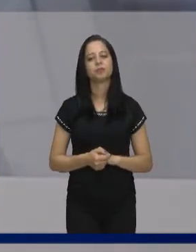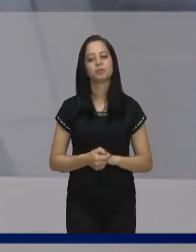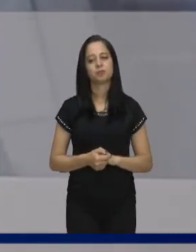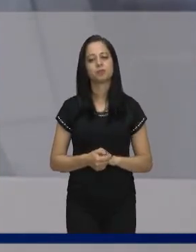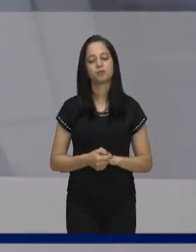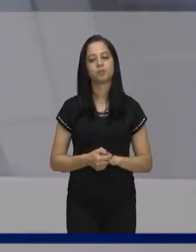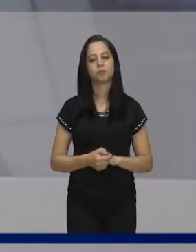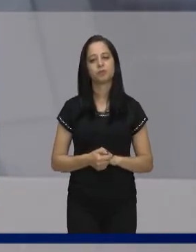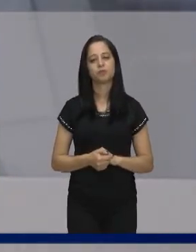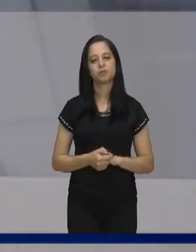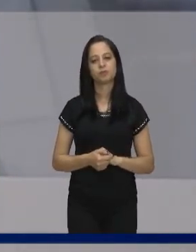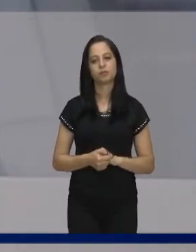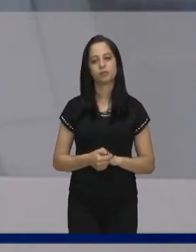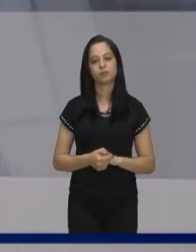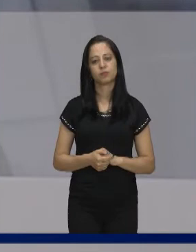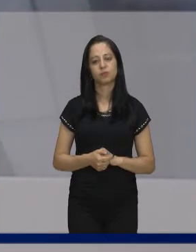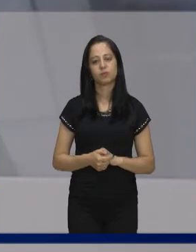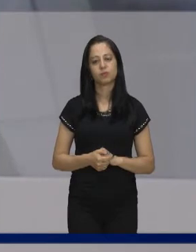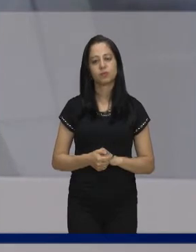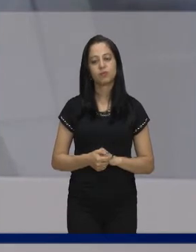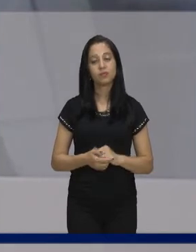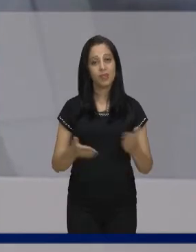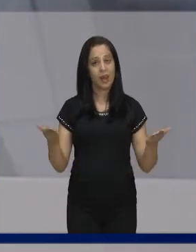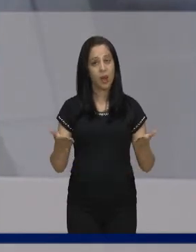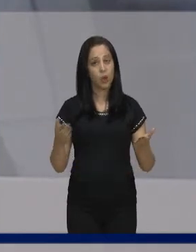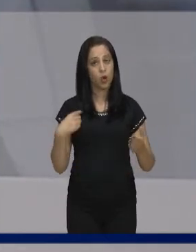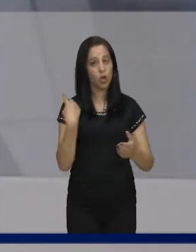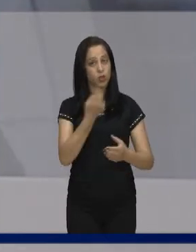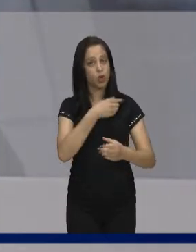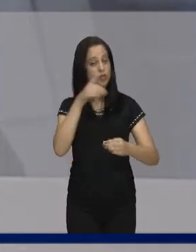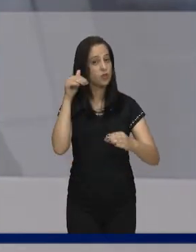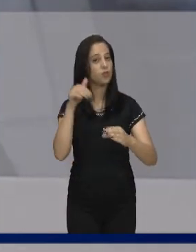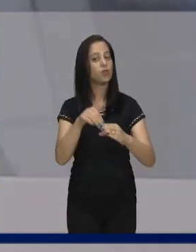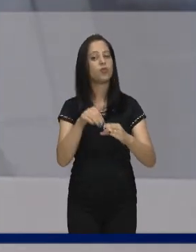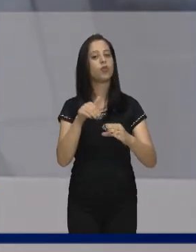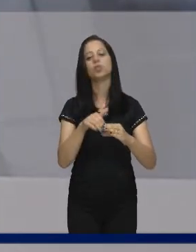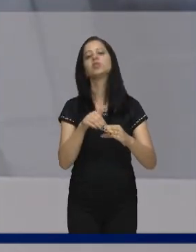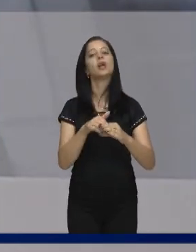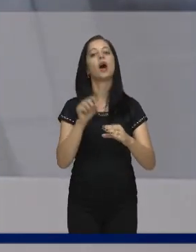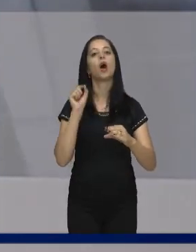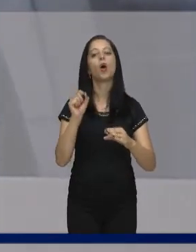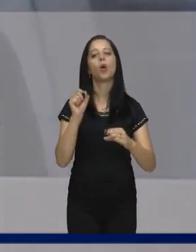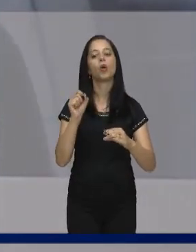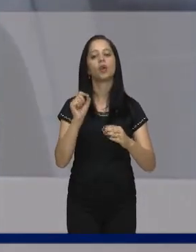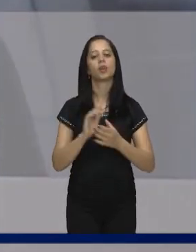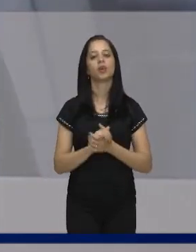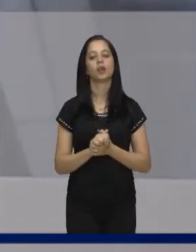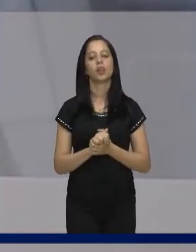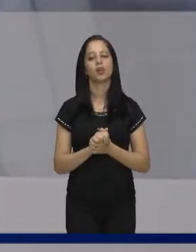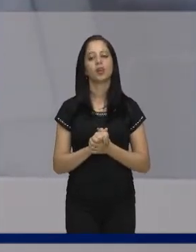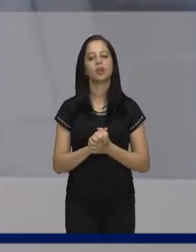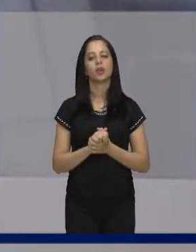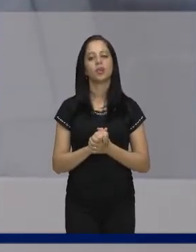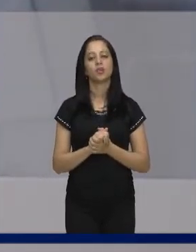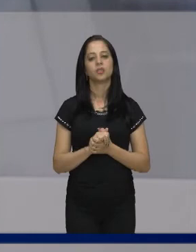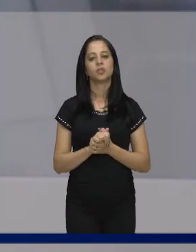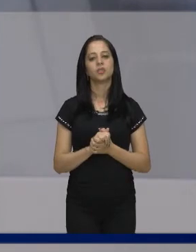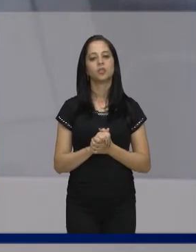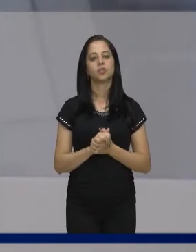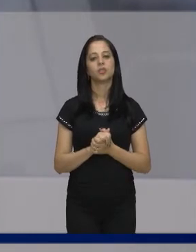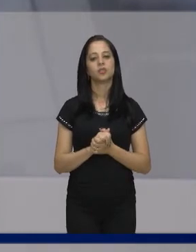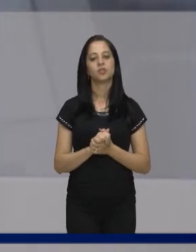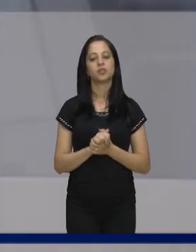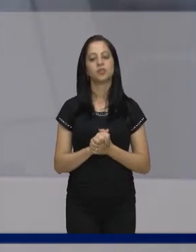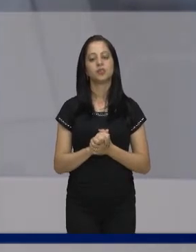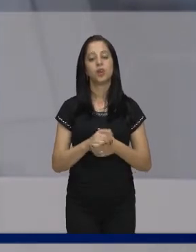Cury, o homenageado, nós vamos aqui votar uma denominação de uma área